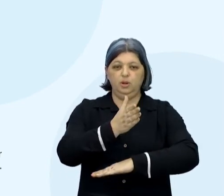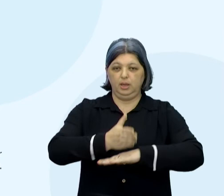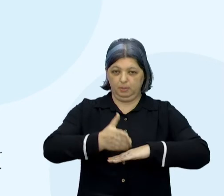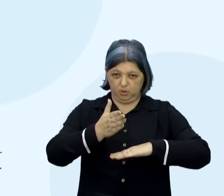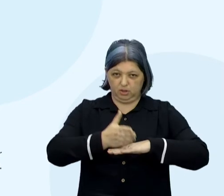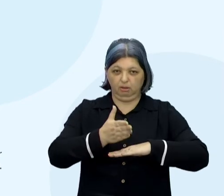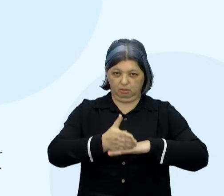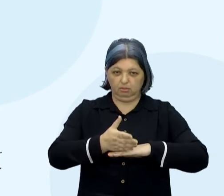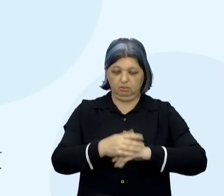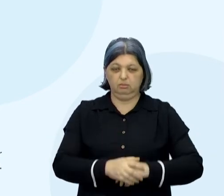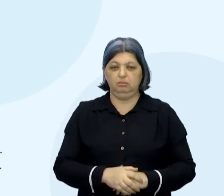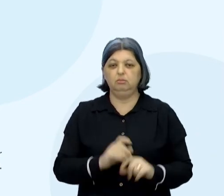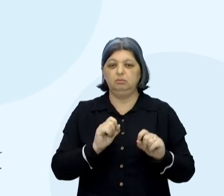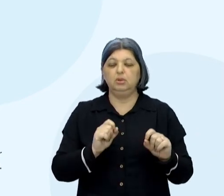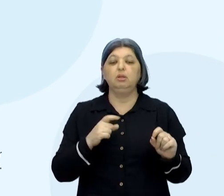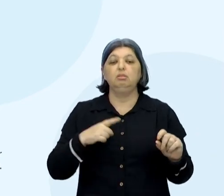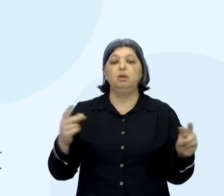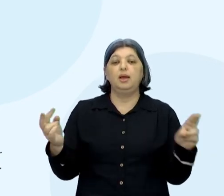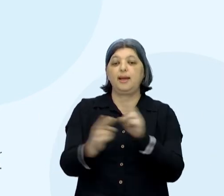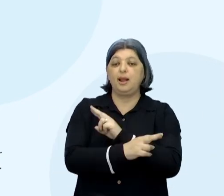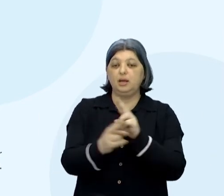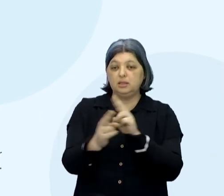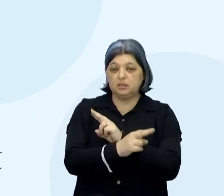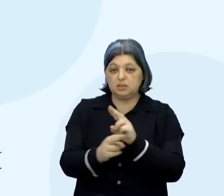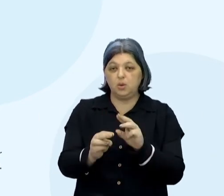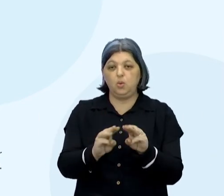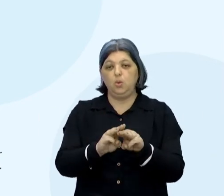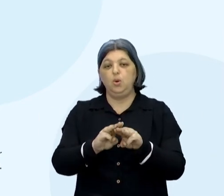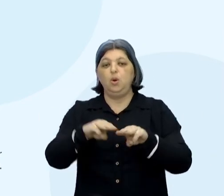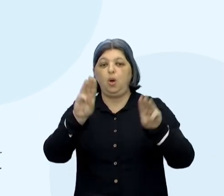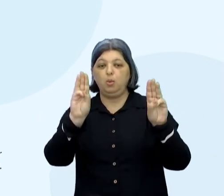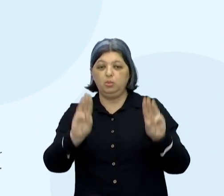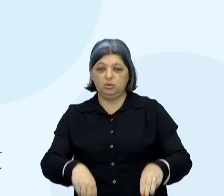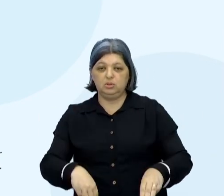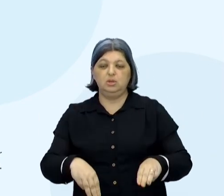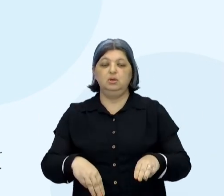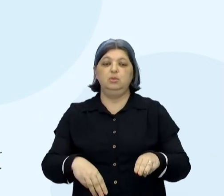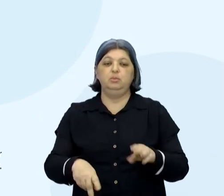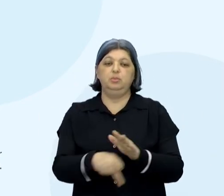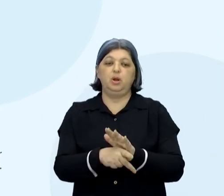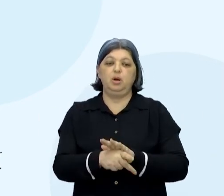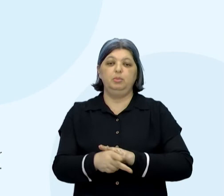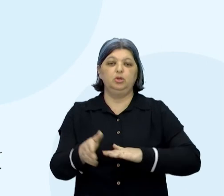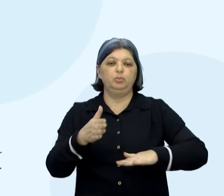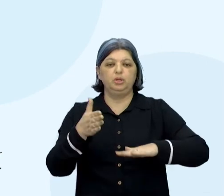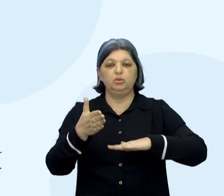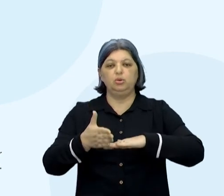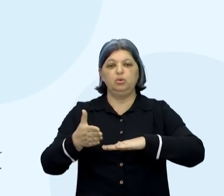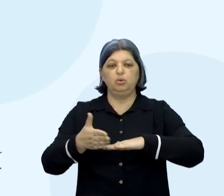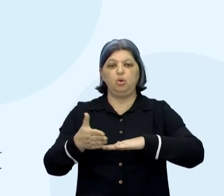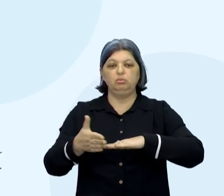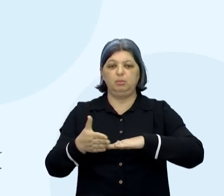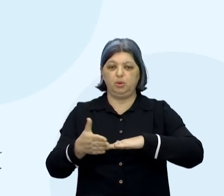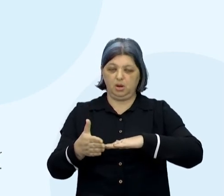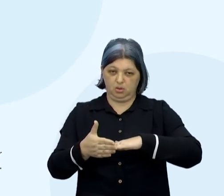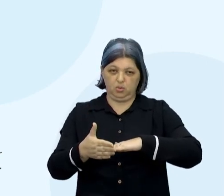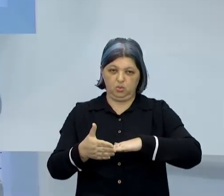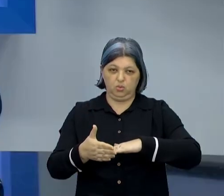né? Quais são em relação aí aos museus do período contemporâneo? Então, qual que é a diferença